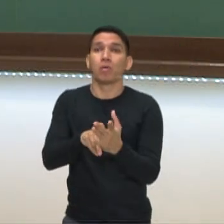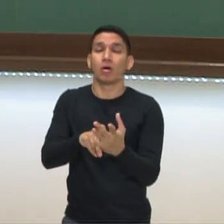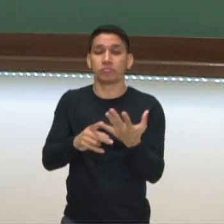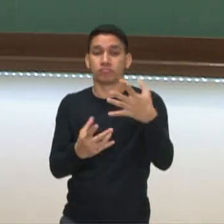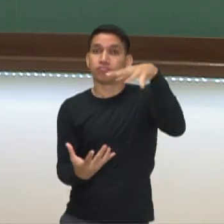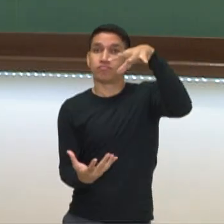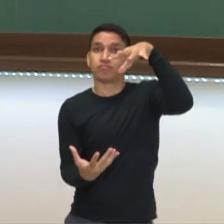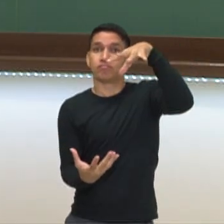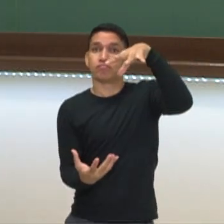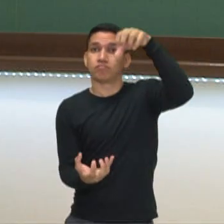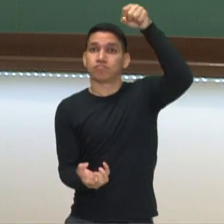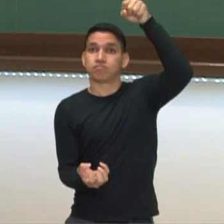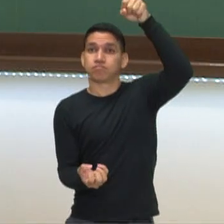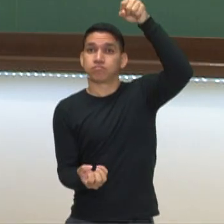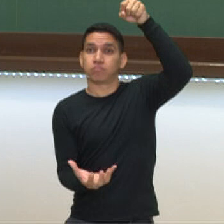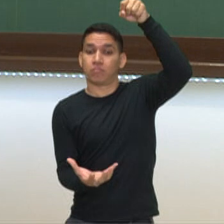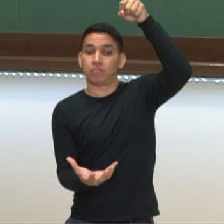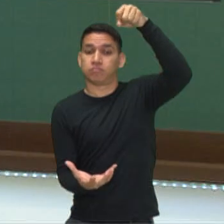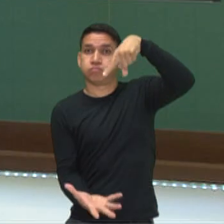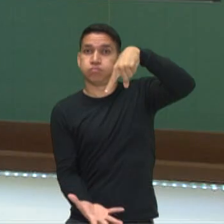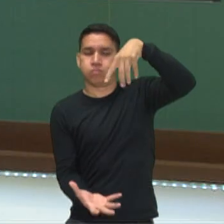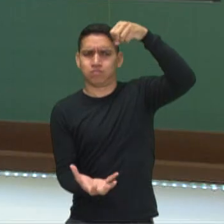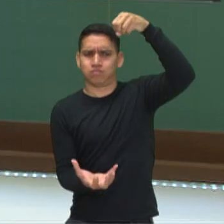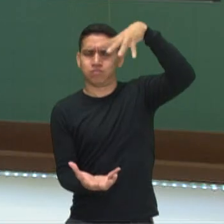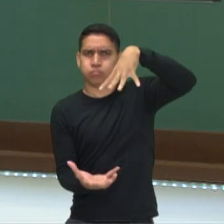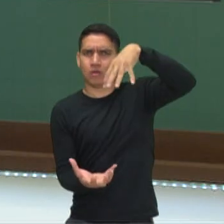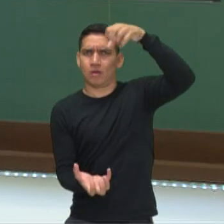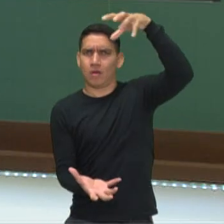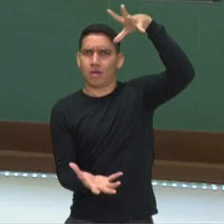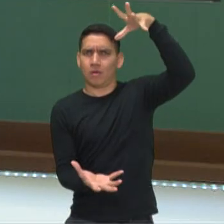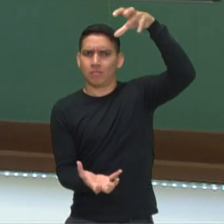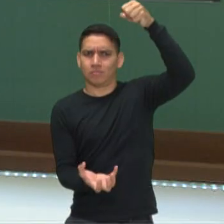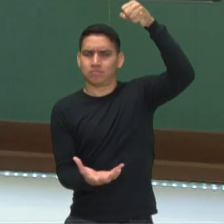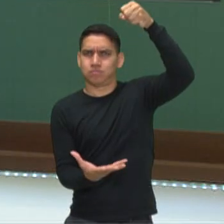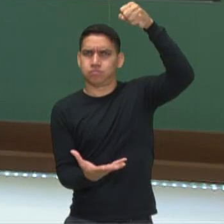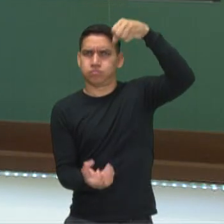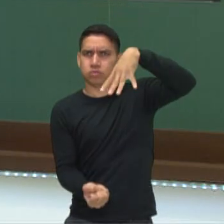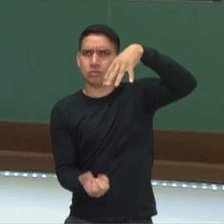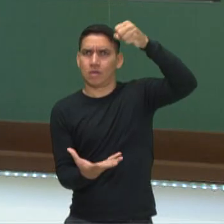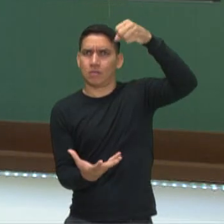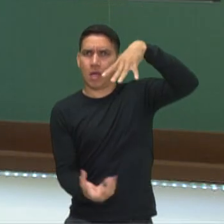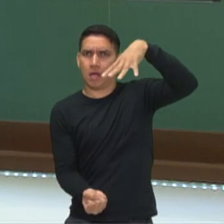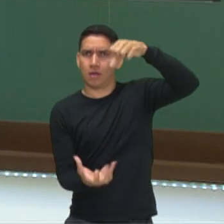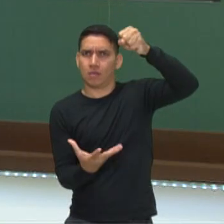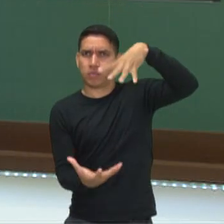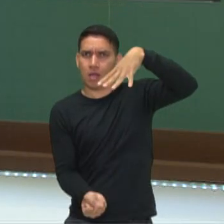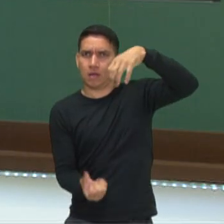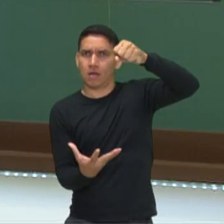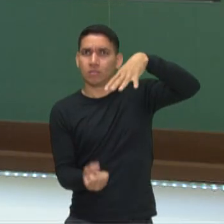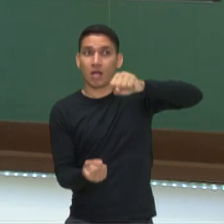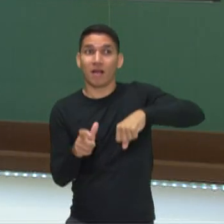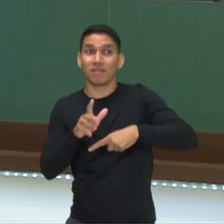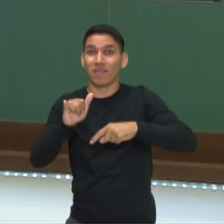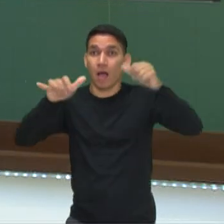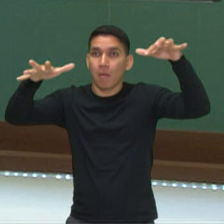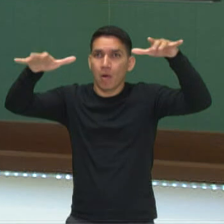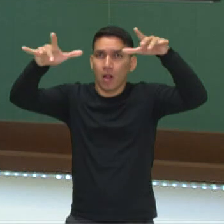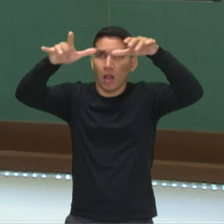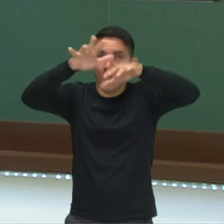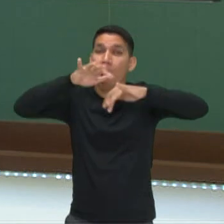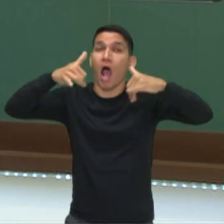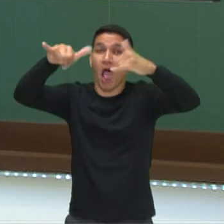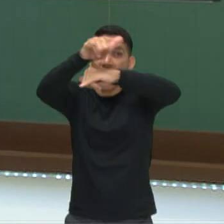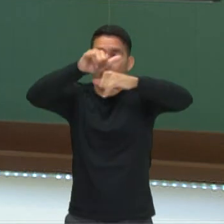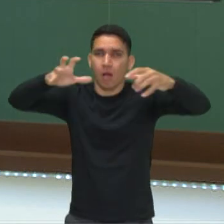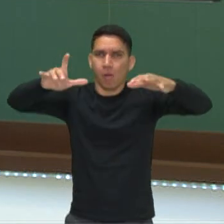nuvem com o chão. Conforme vai aumentando o potencial aqui, vai aumentando a carga elétrica acumulada. Chega uma hora